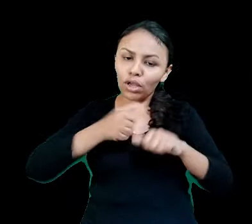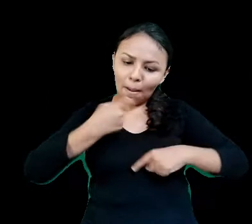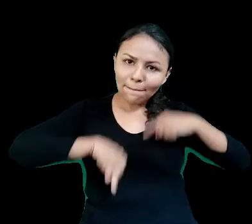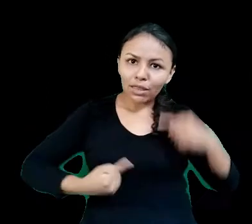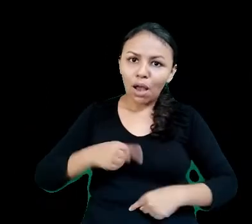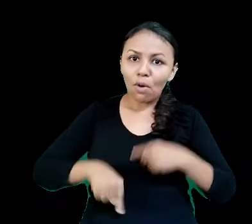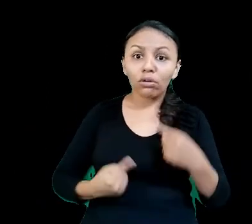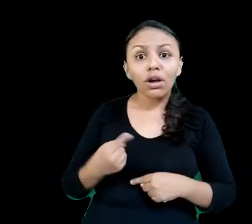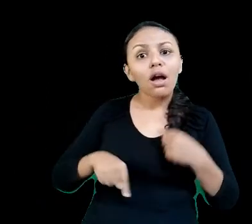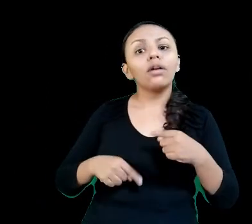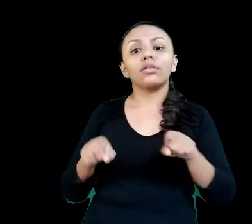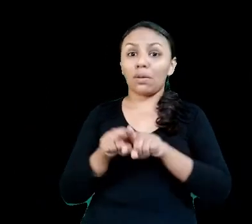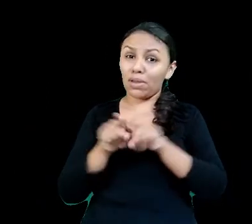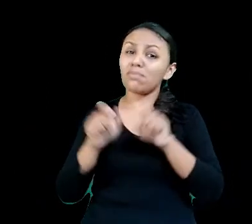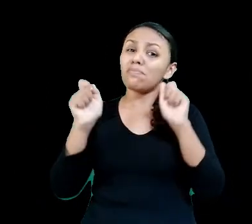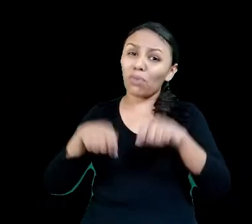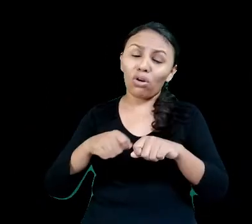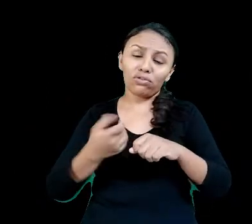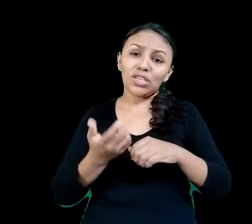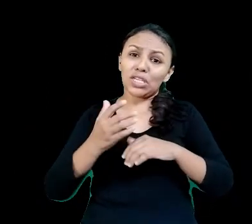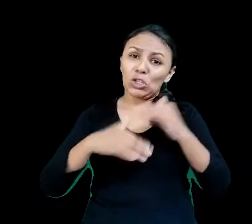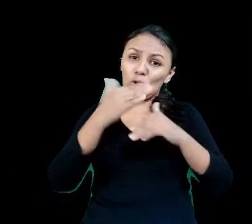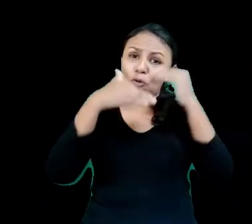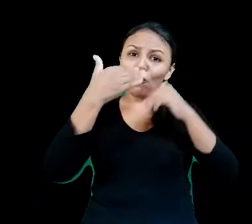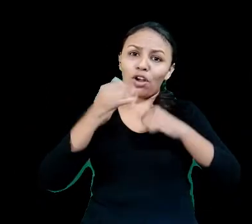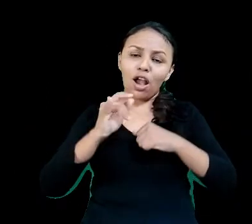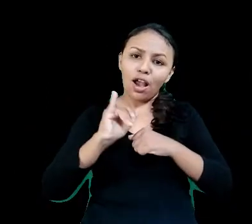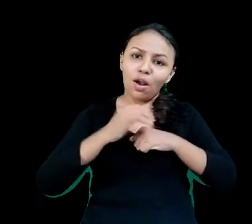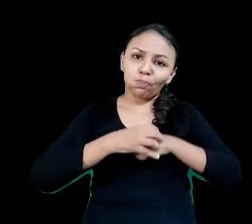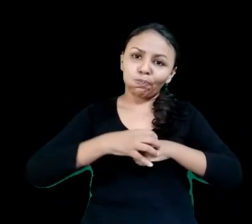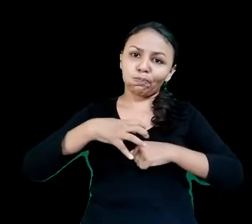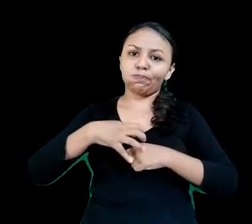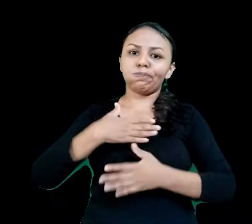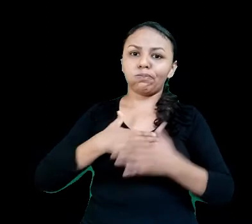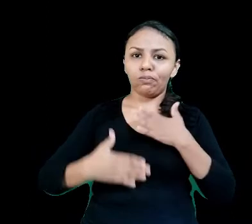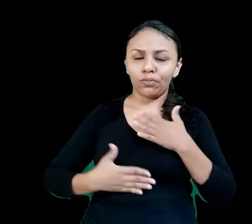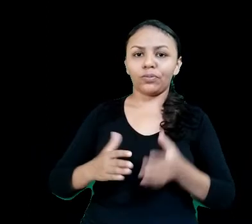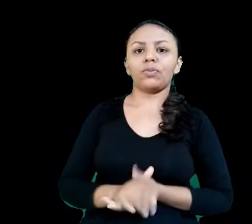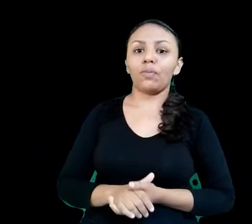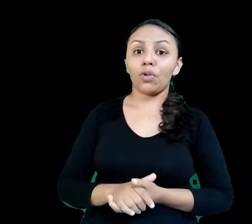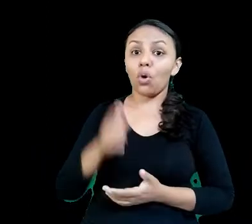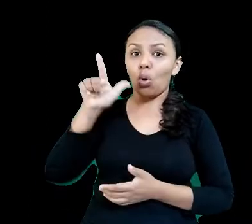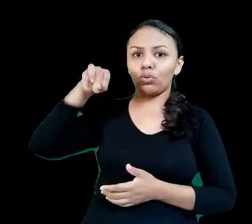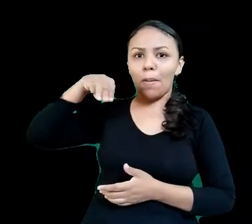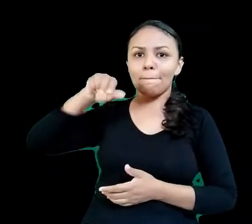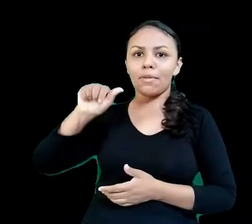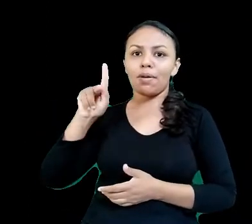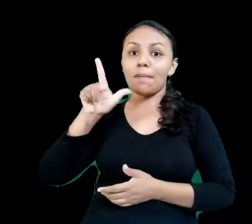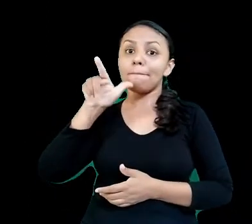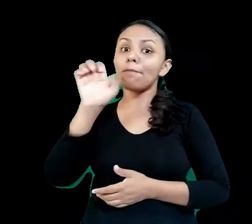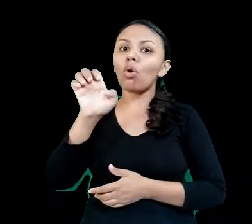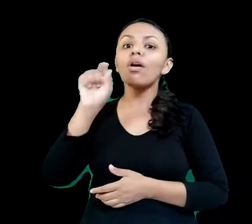que aumente o processo de inflamação no nosso organismo. Nós temos o maple, que é um açúcar